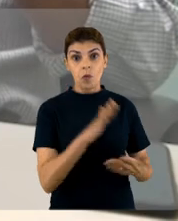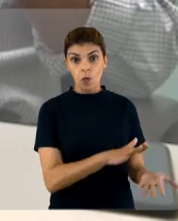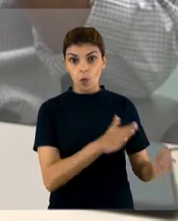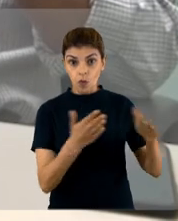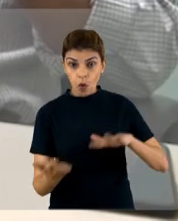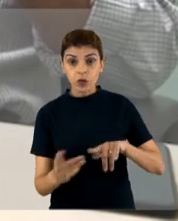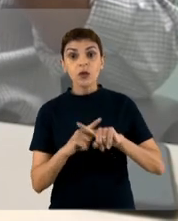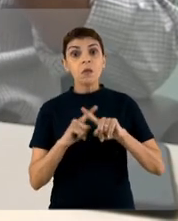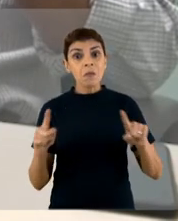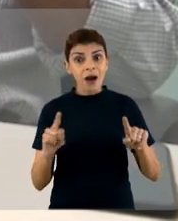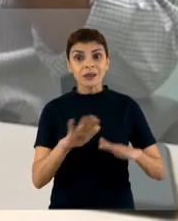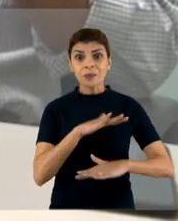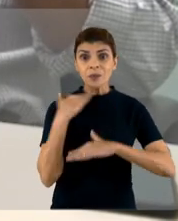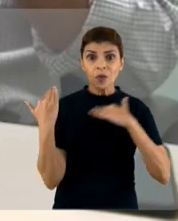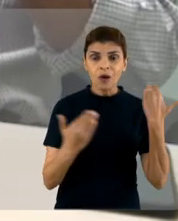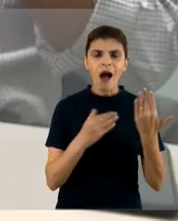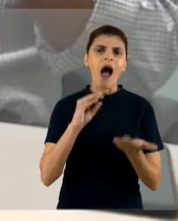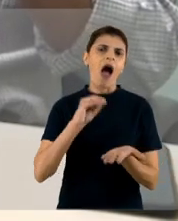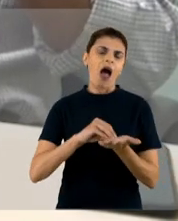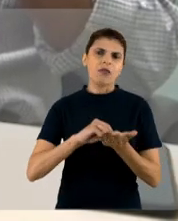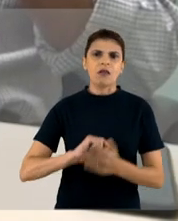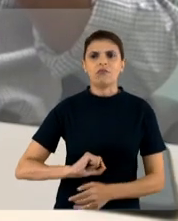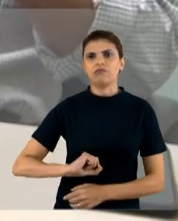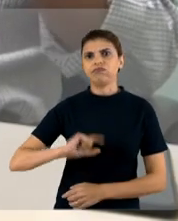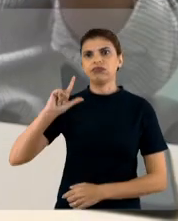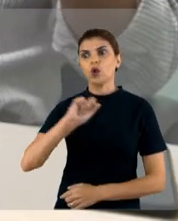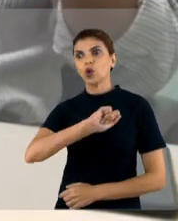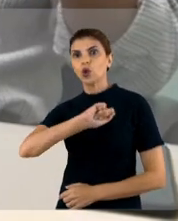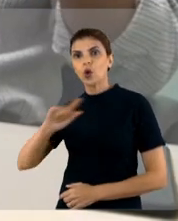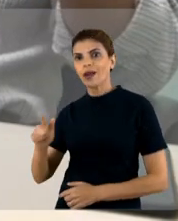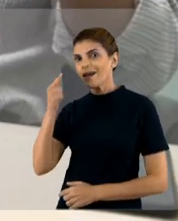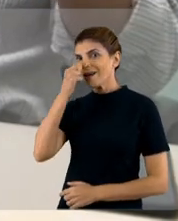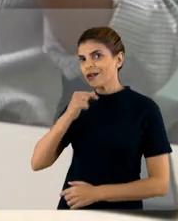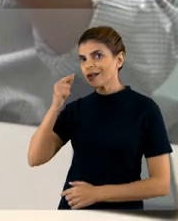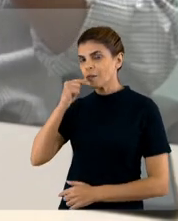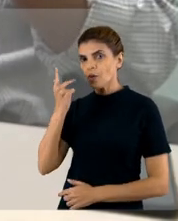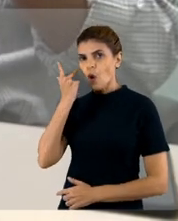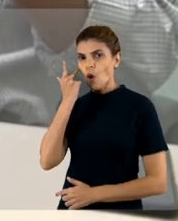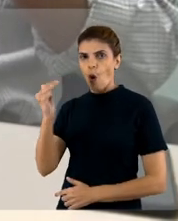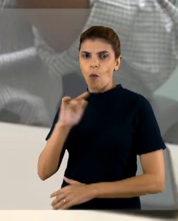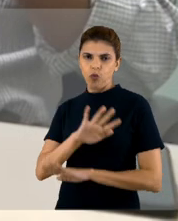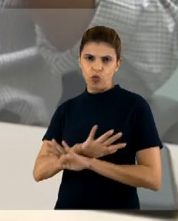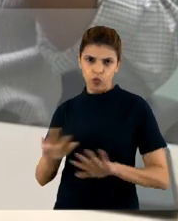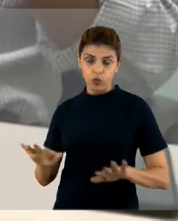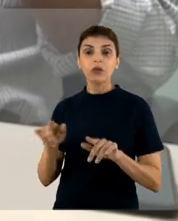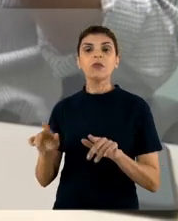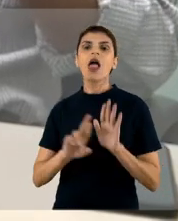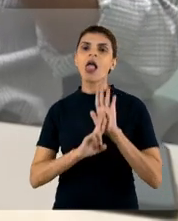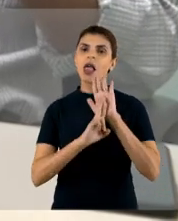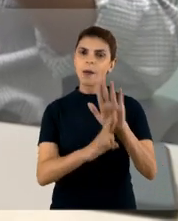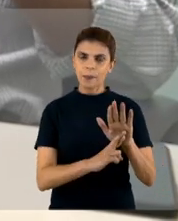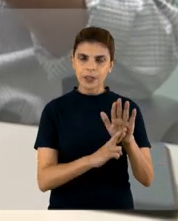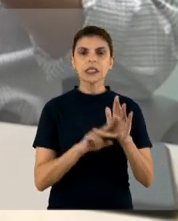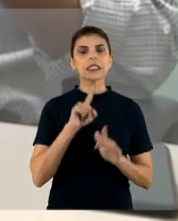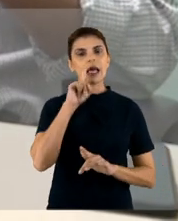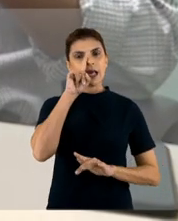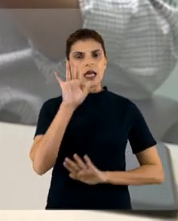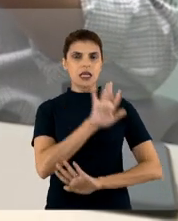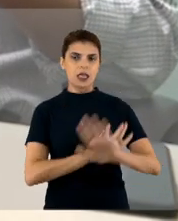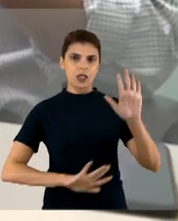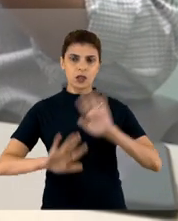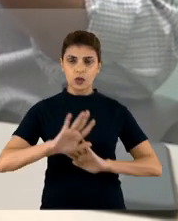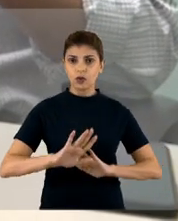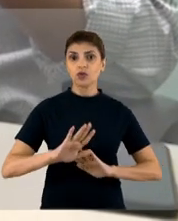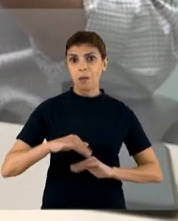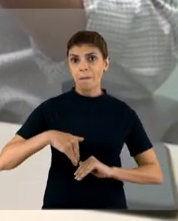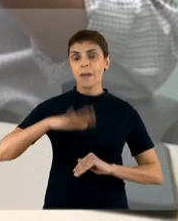eh essa letalidade na verdade ainda é muito mais alta do que a gripe comum né então eh eh representa realmente um risco maior mas o